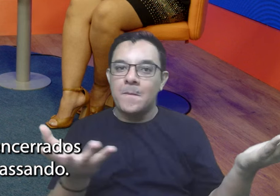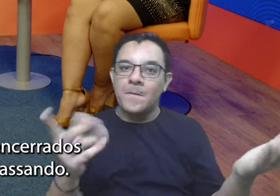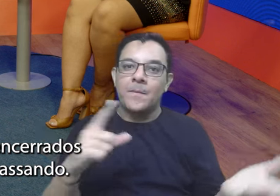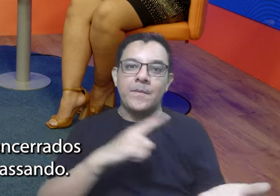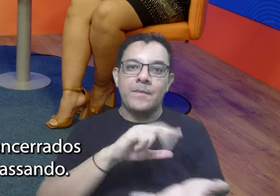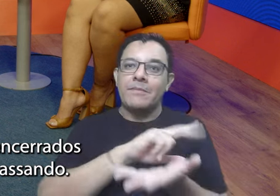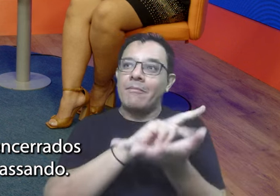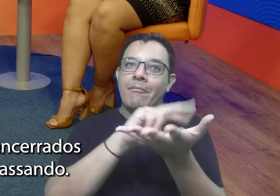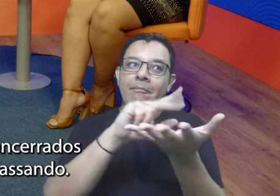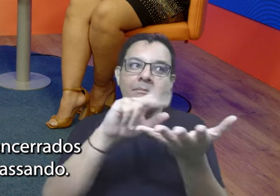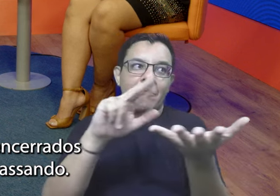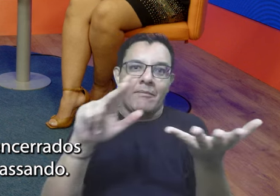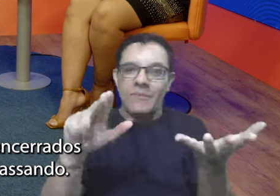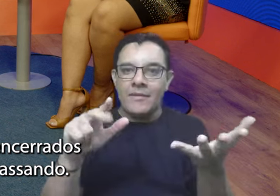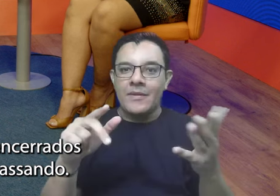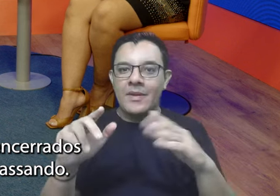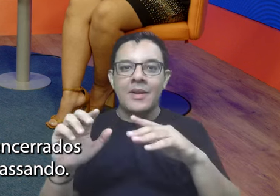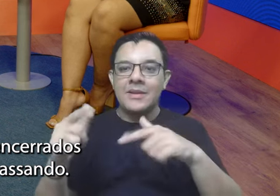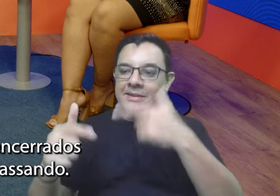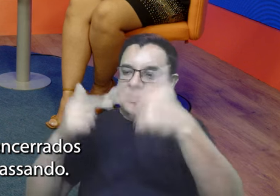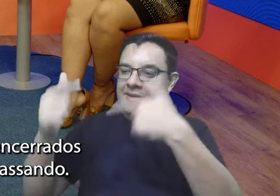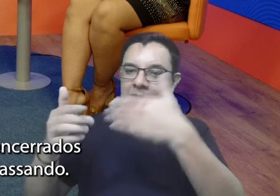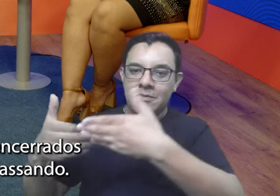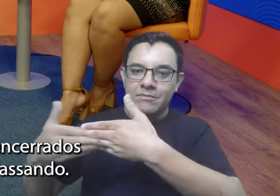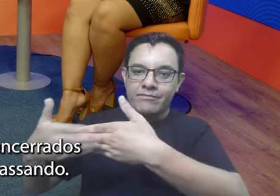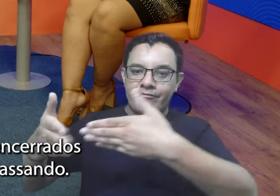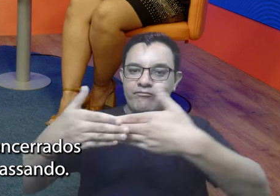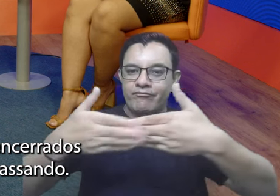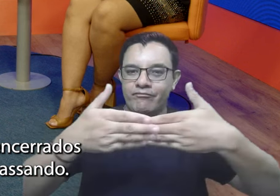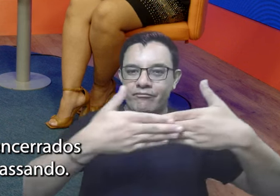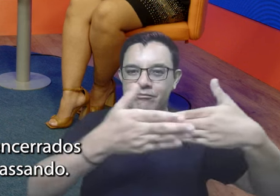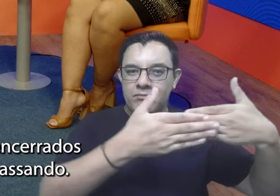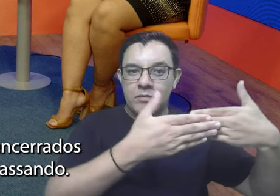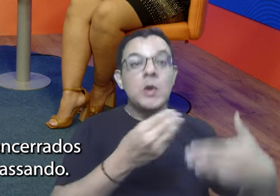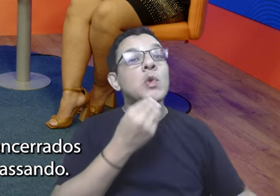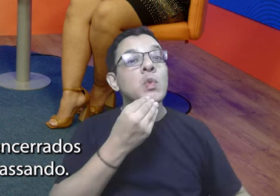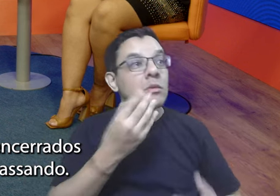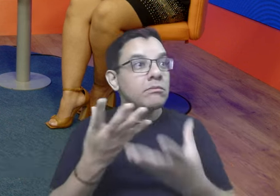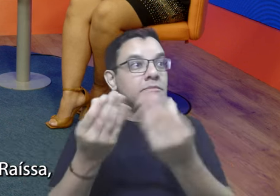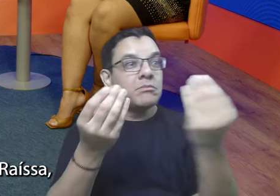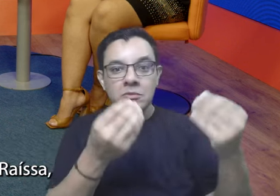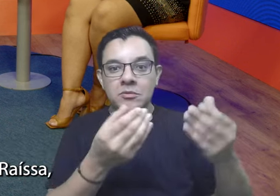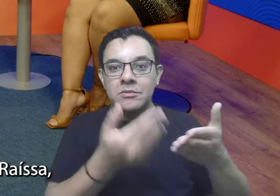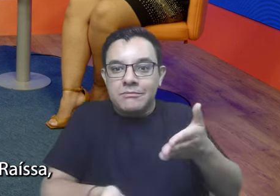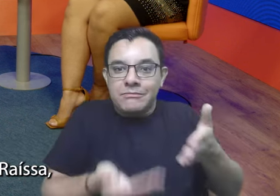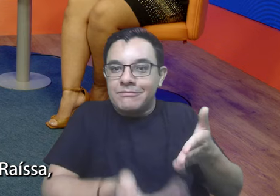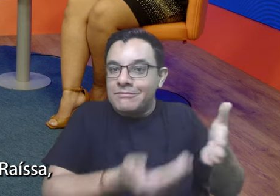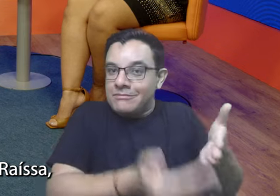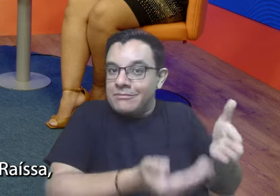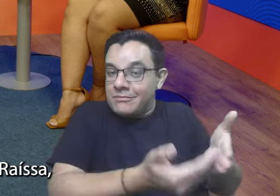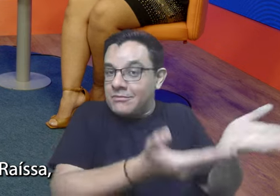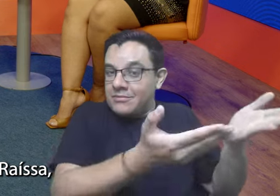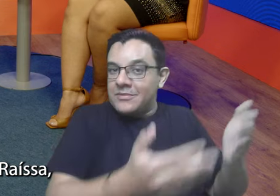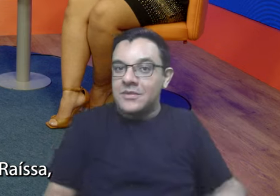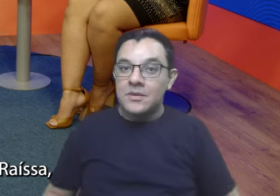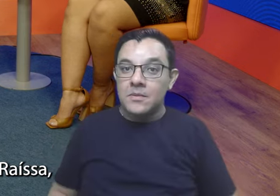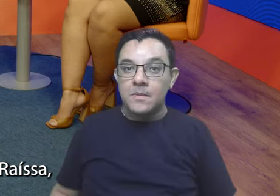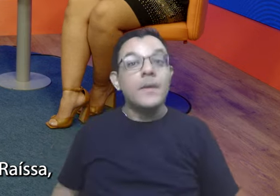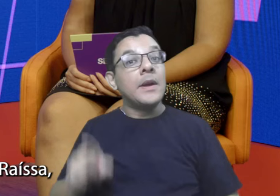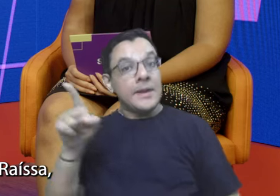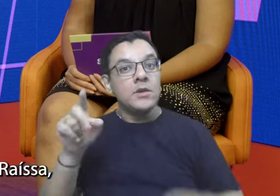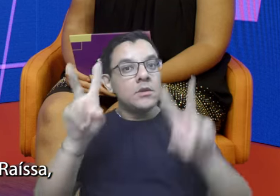negócios que foram encerrados e tem oportunidades que estão passando esse tema é tão urgente